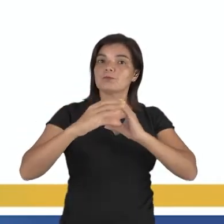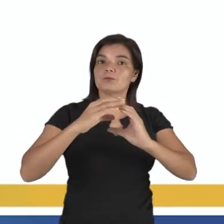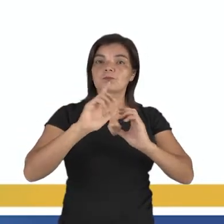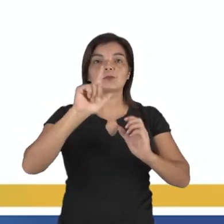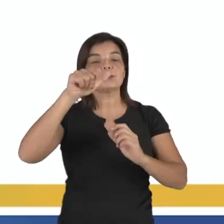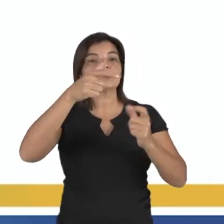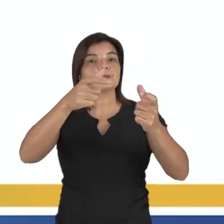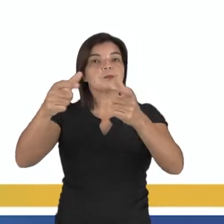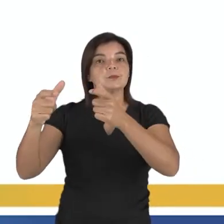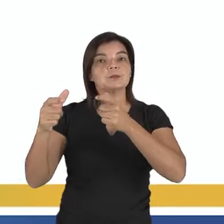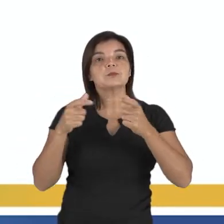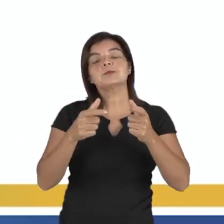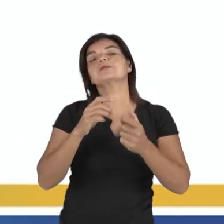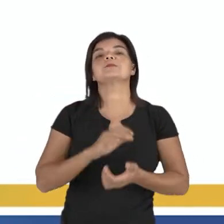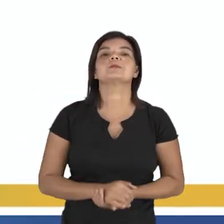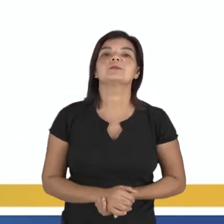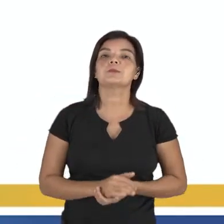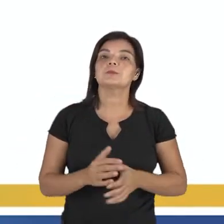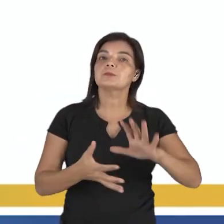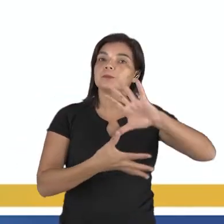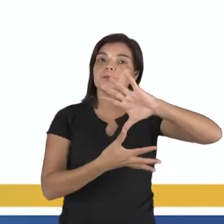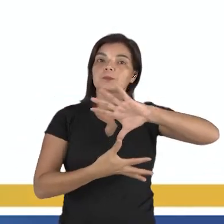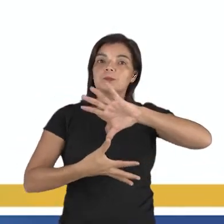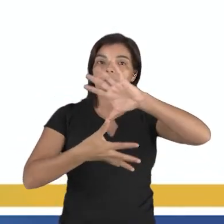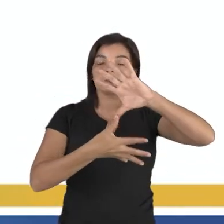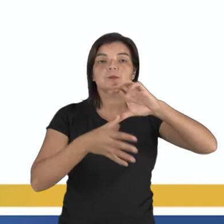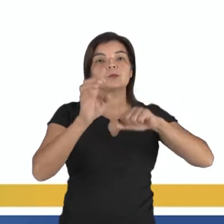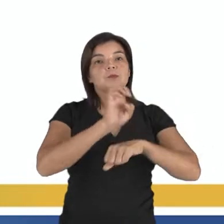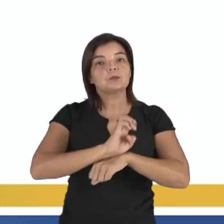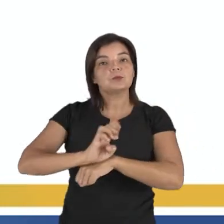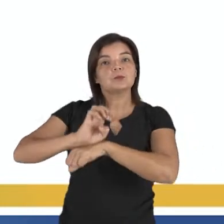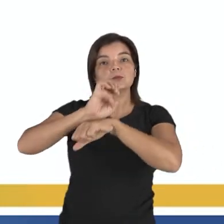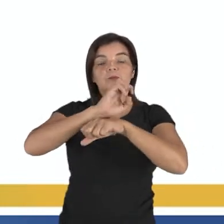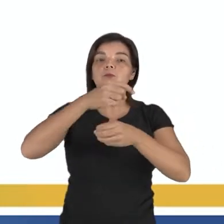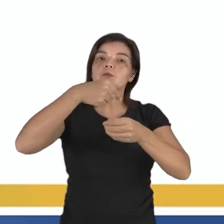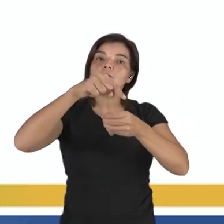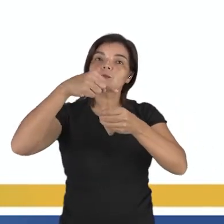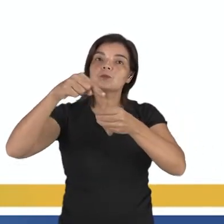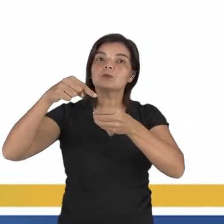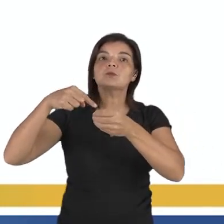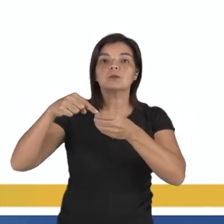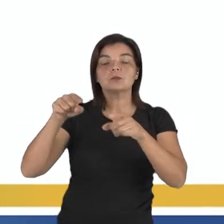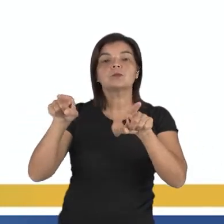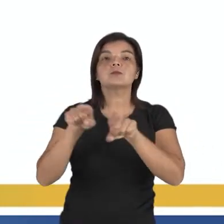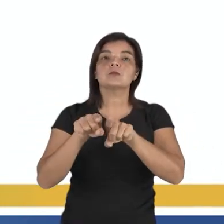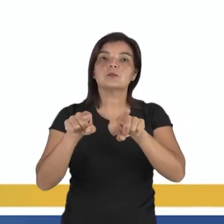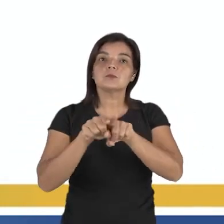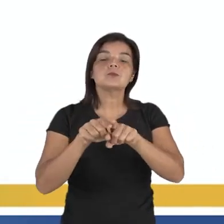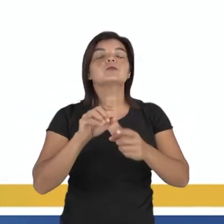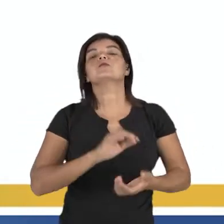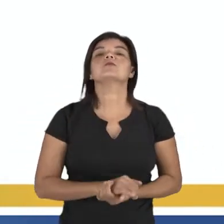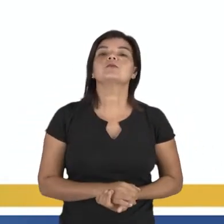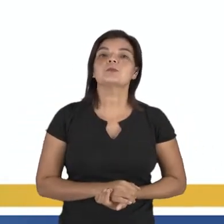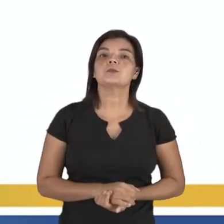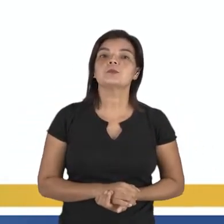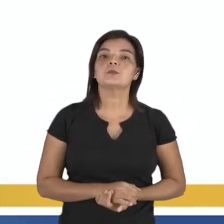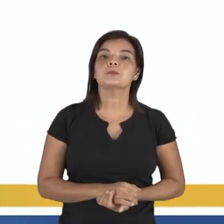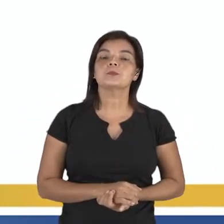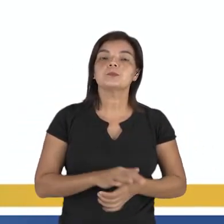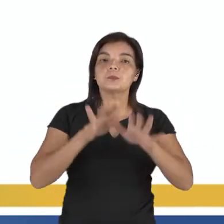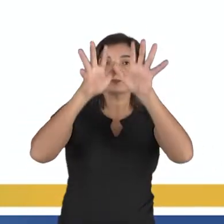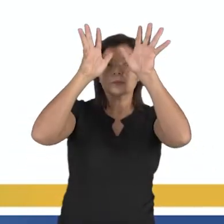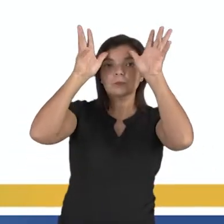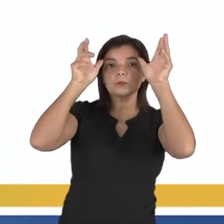comunicação com outros lugares. E aí tem um mapa do nosso estado e os municípios que fazem parte do